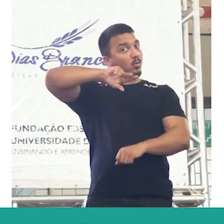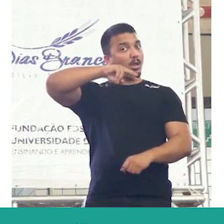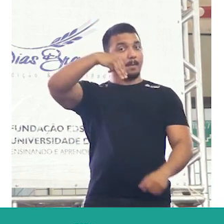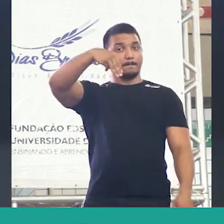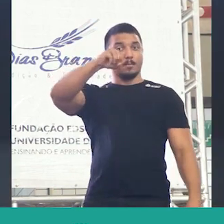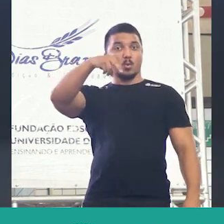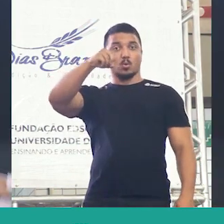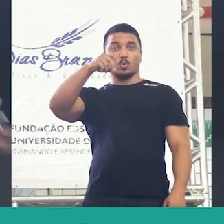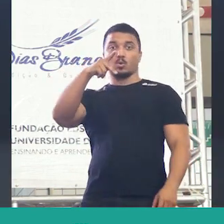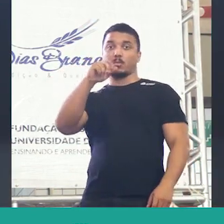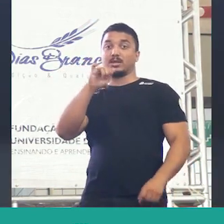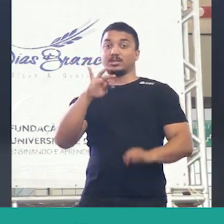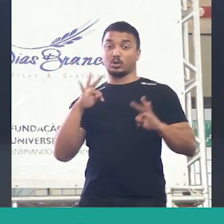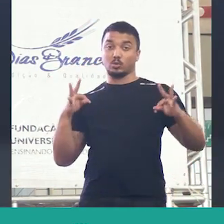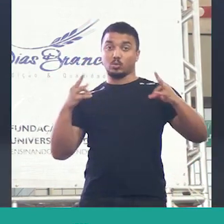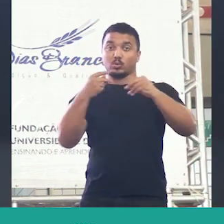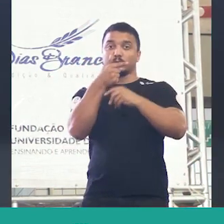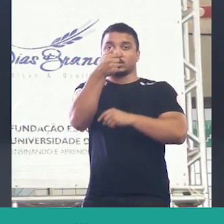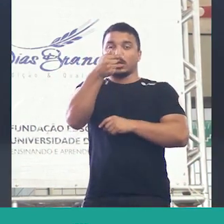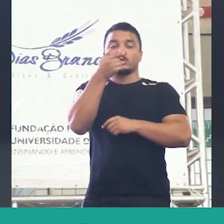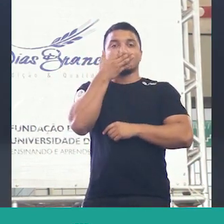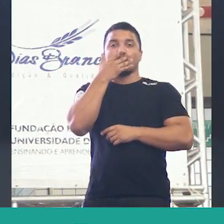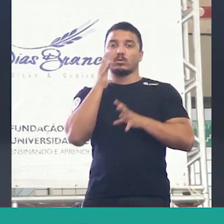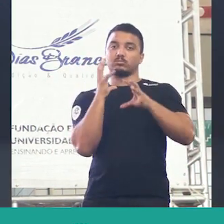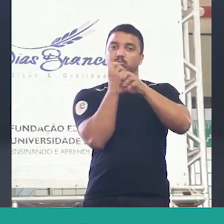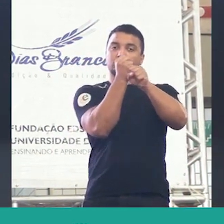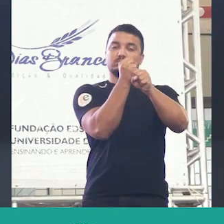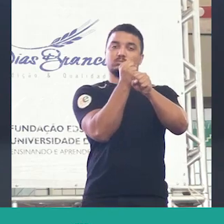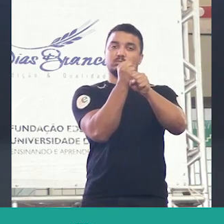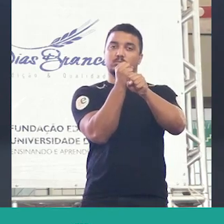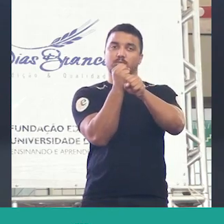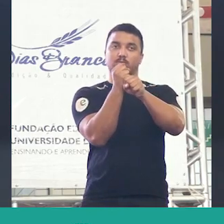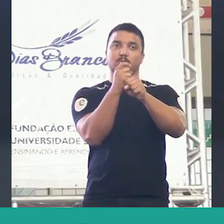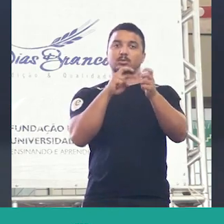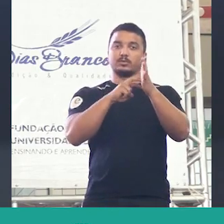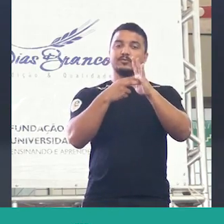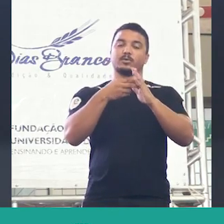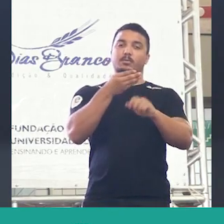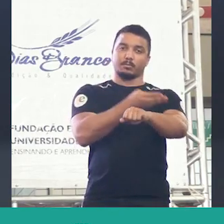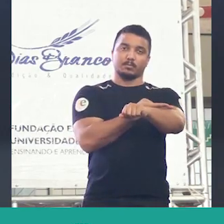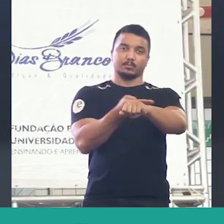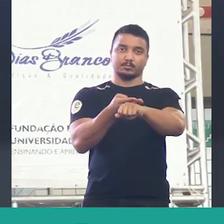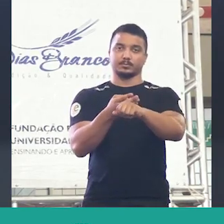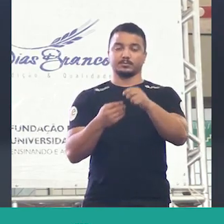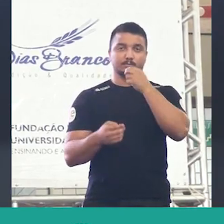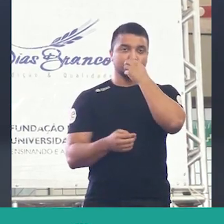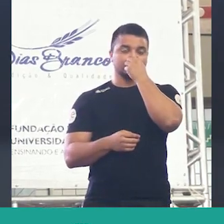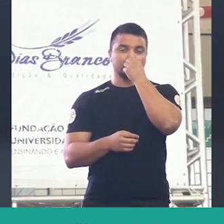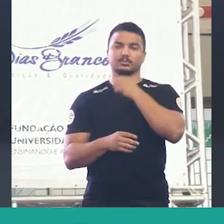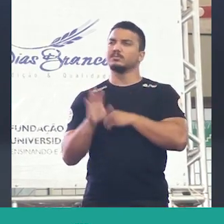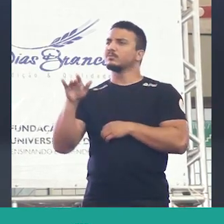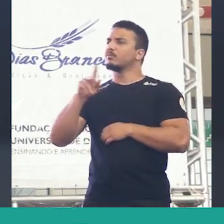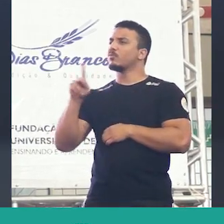monocromática. A luz branca, junção das 7 cores. Vocês estão me entendendo ou não? Fui claro? Aí eu pergunto assim, professor, o